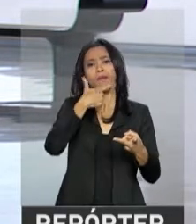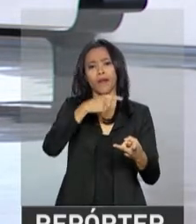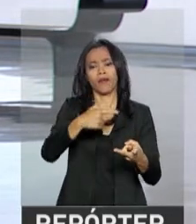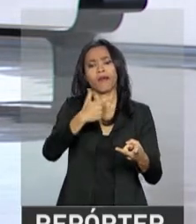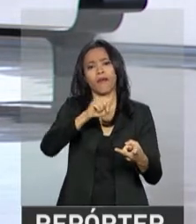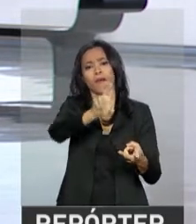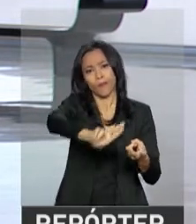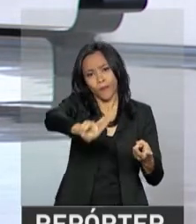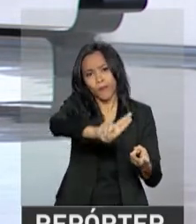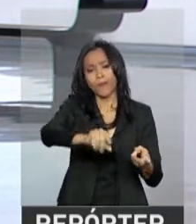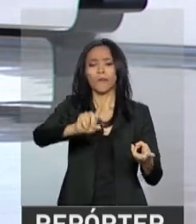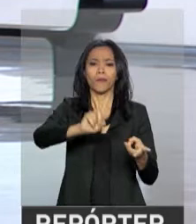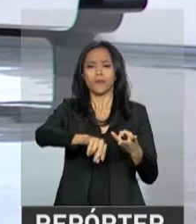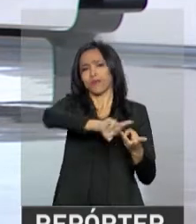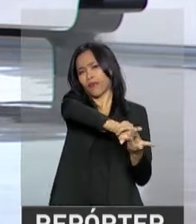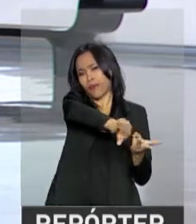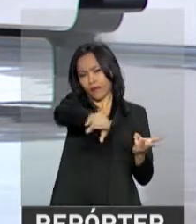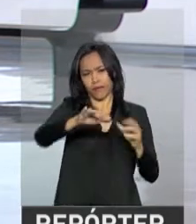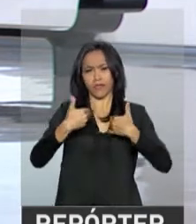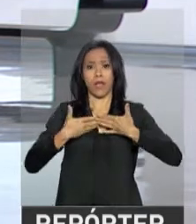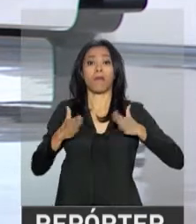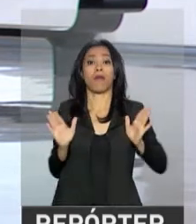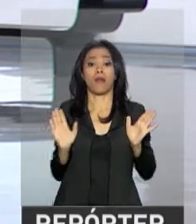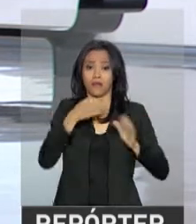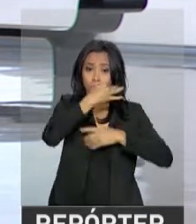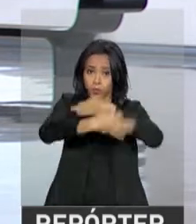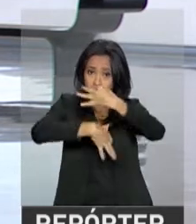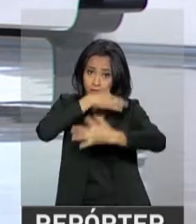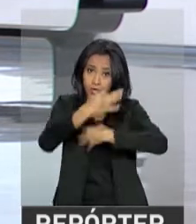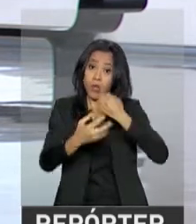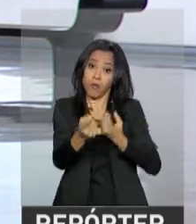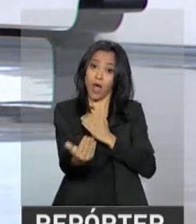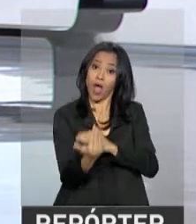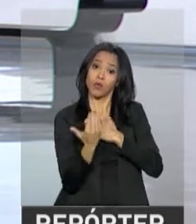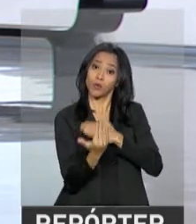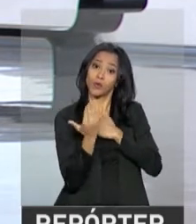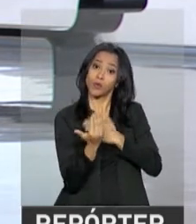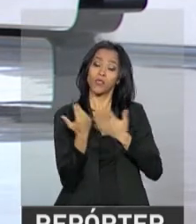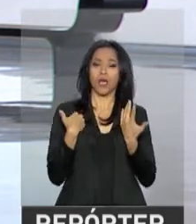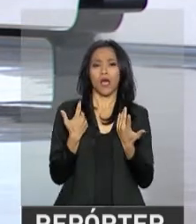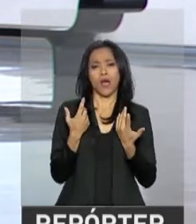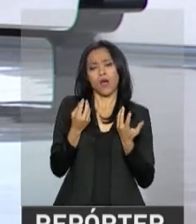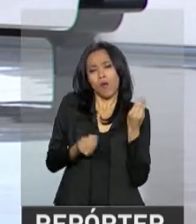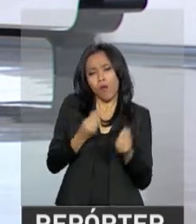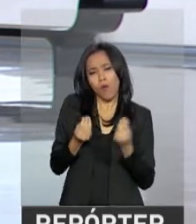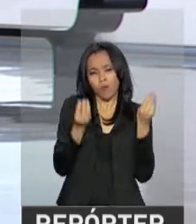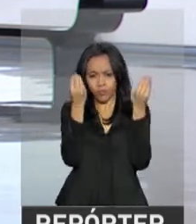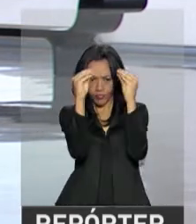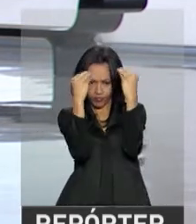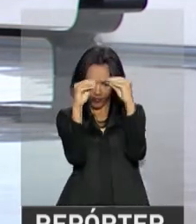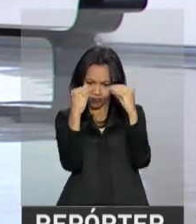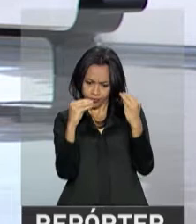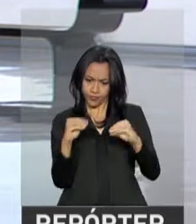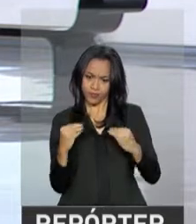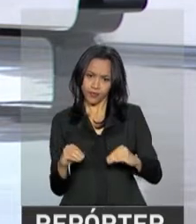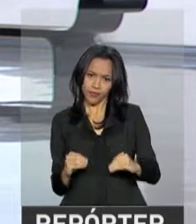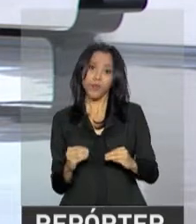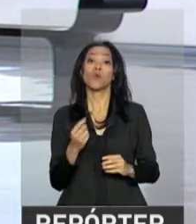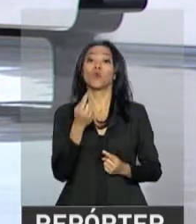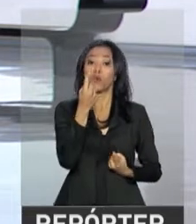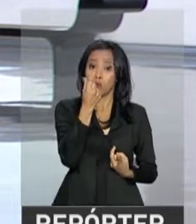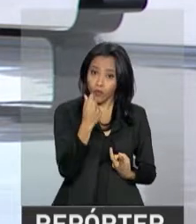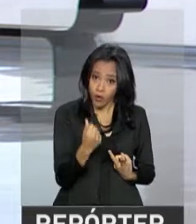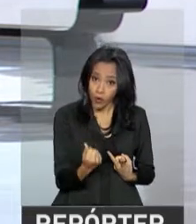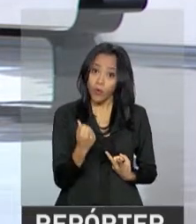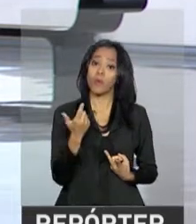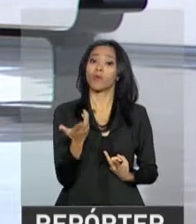vão servir para a regulação do mercado e proteção dos interesses dos consumidores quanto a preço